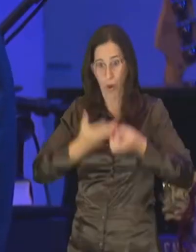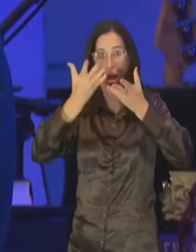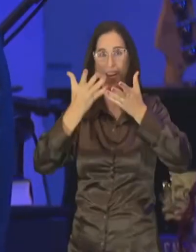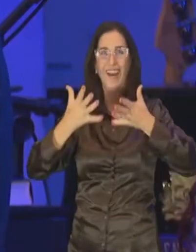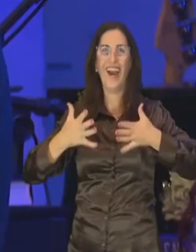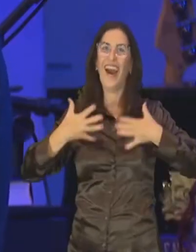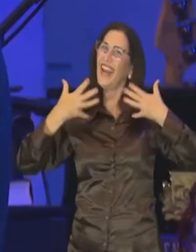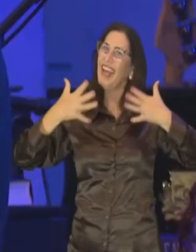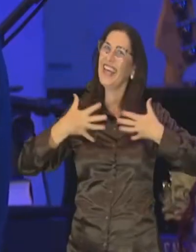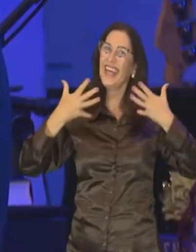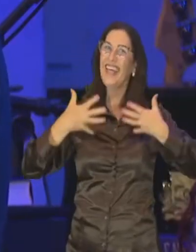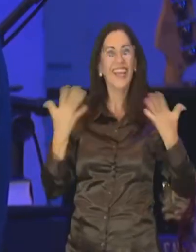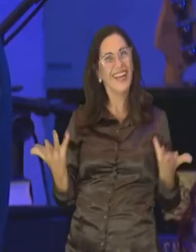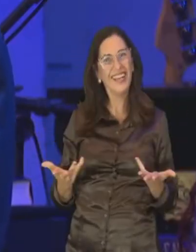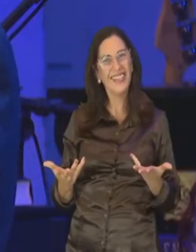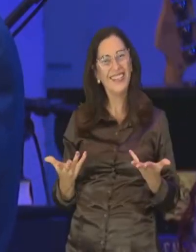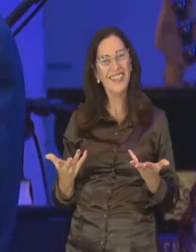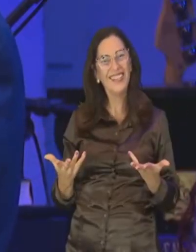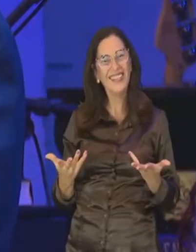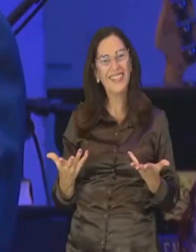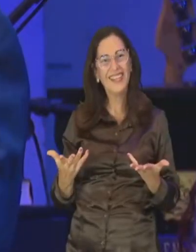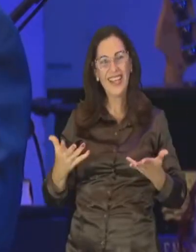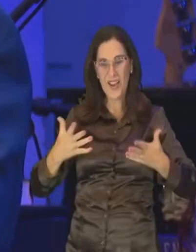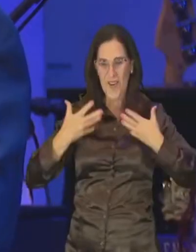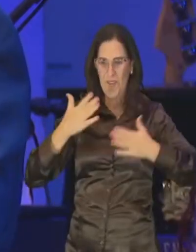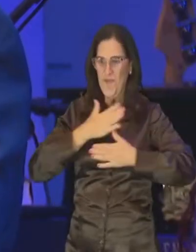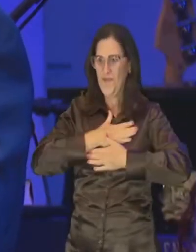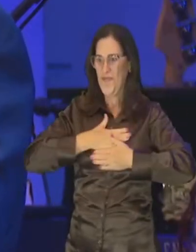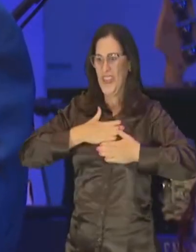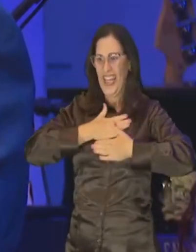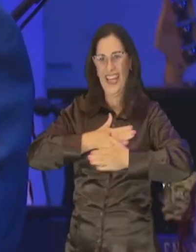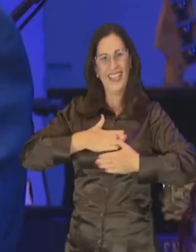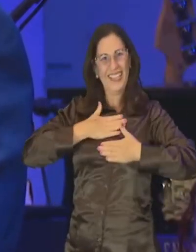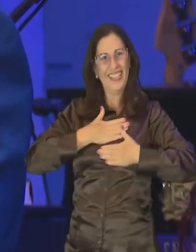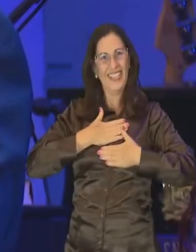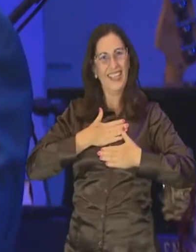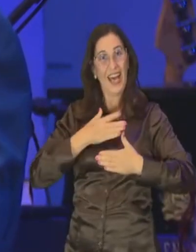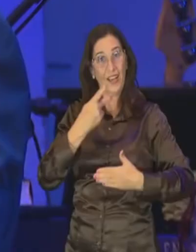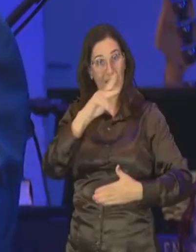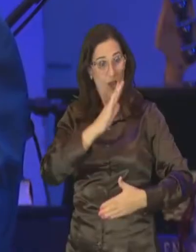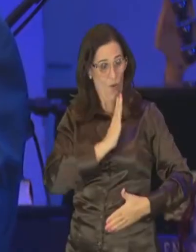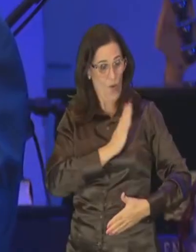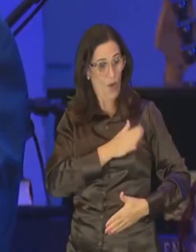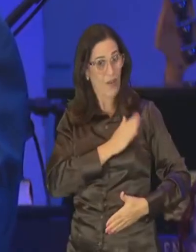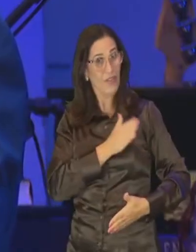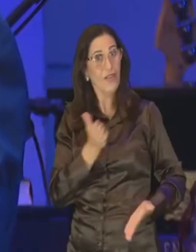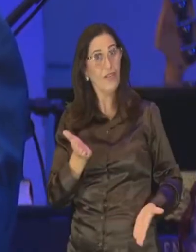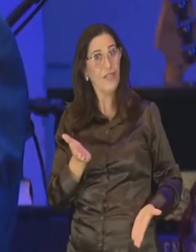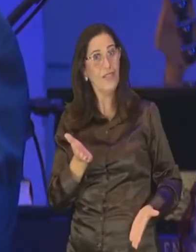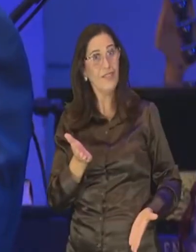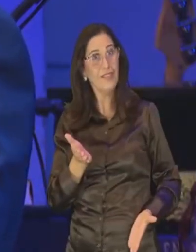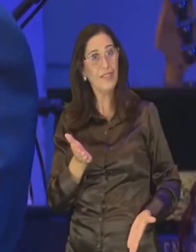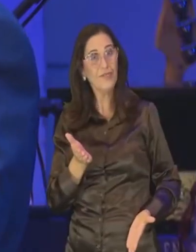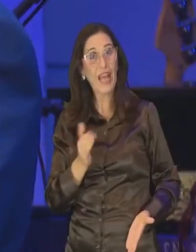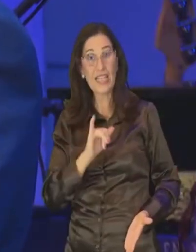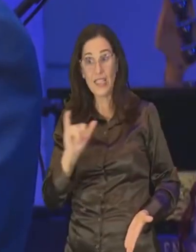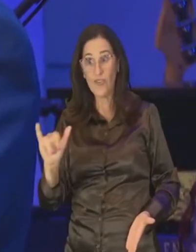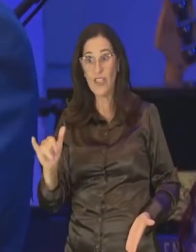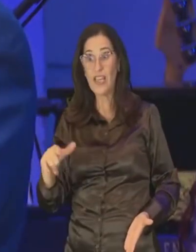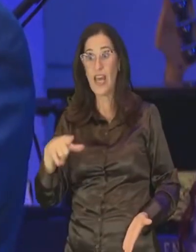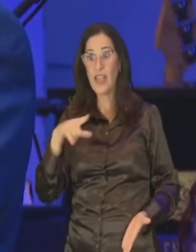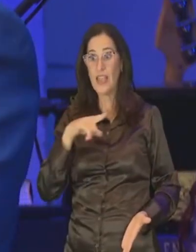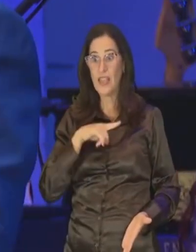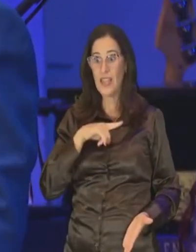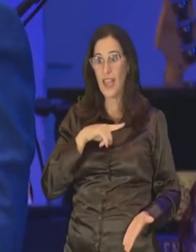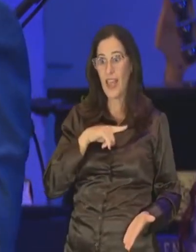alegria, vai produzir satisfação ao seu coração. E se você estiver